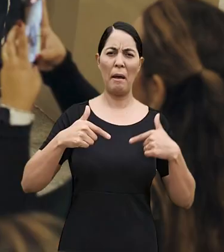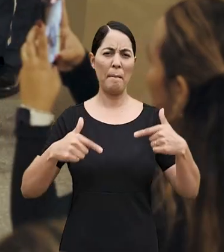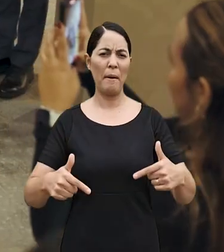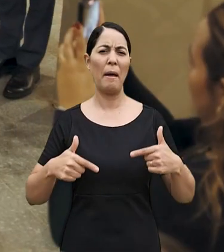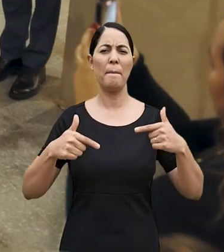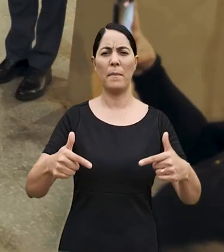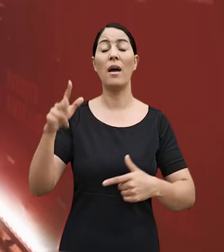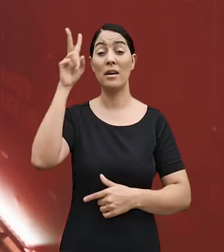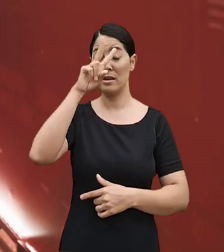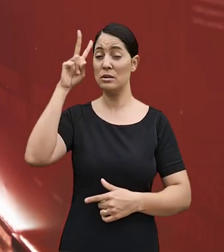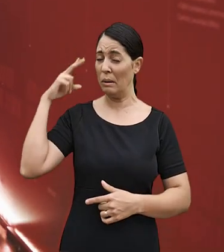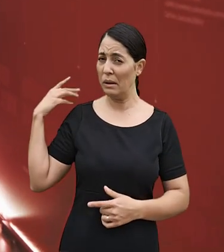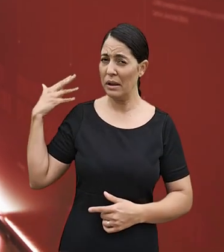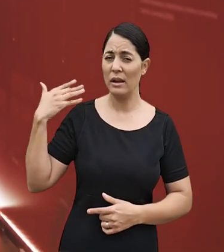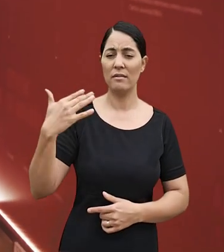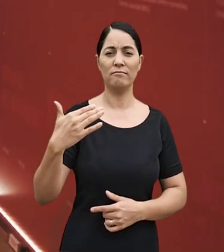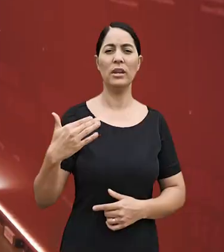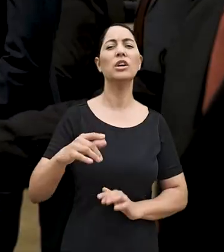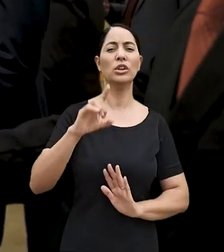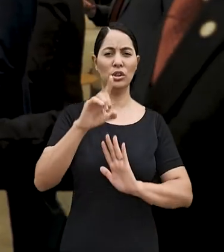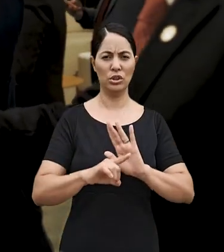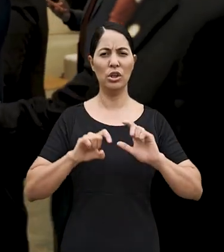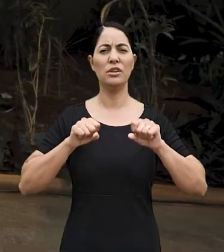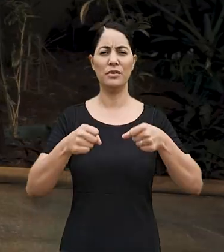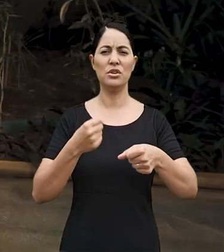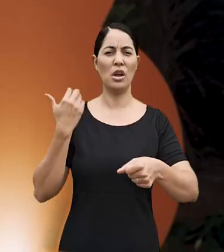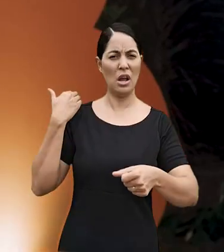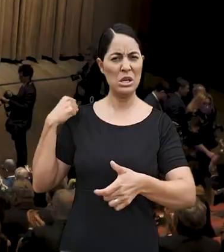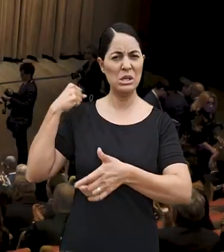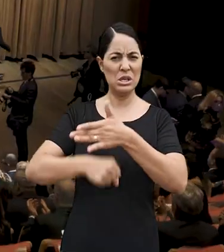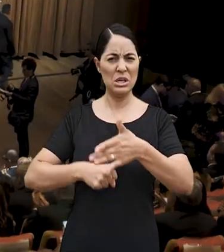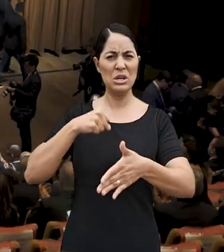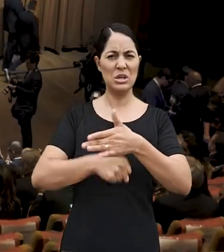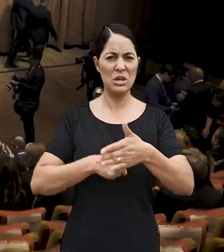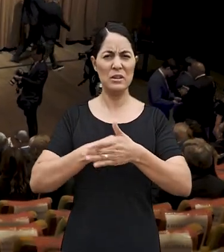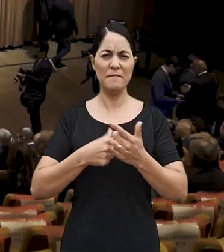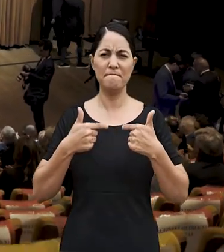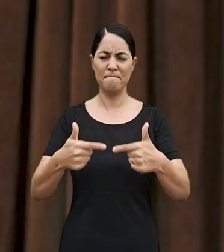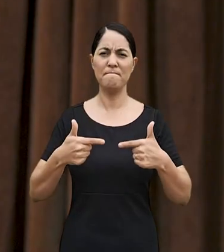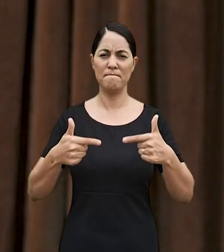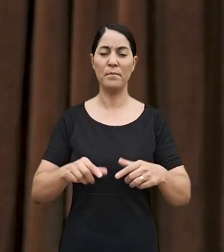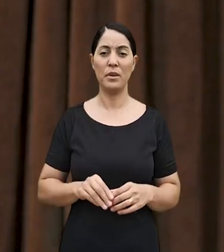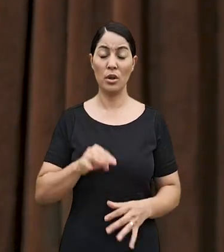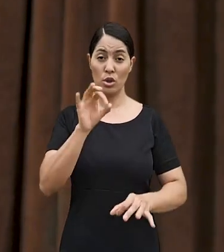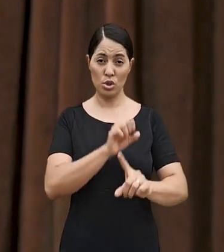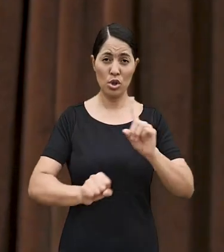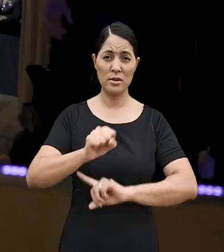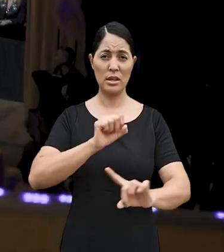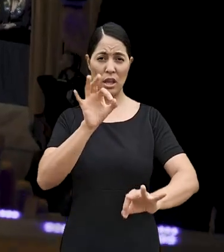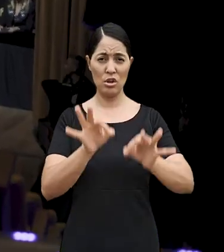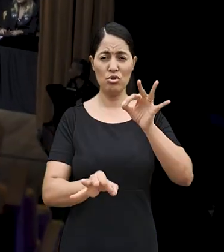prerrogativa defendida é fruto de lutas que não podem ser esquecidas. Uma sociedade justa só pode ser